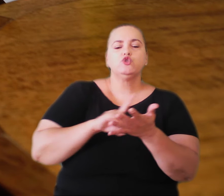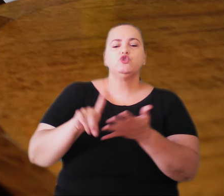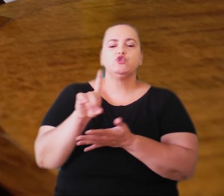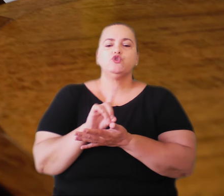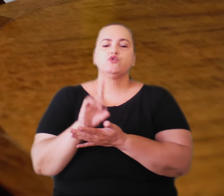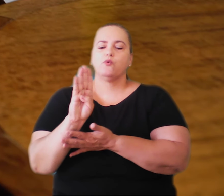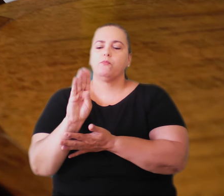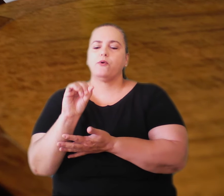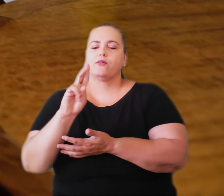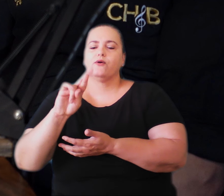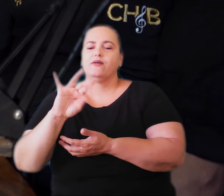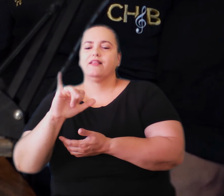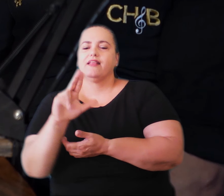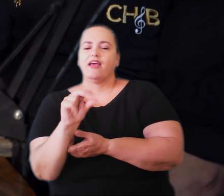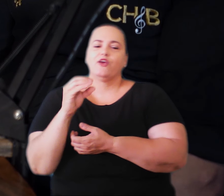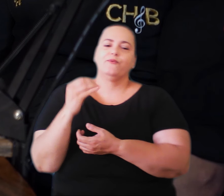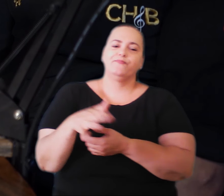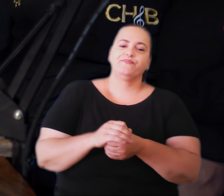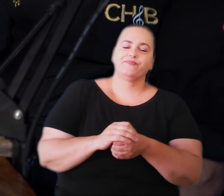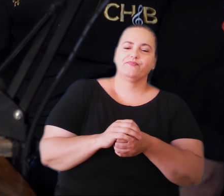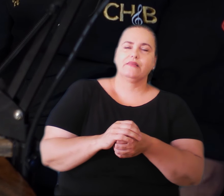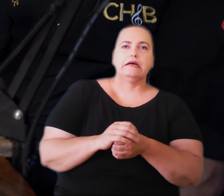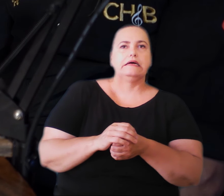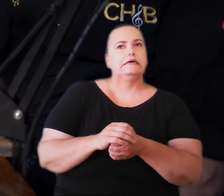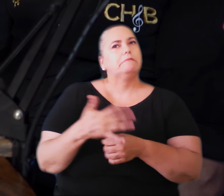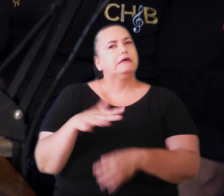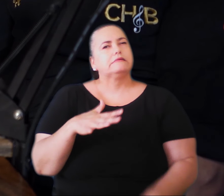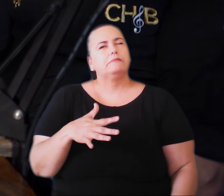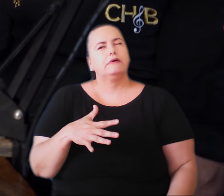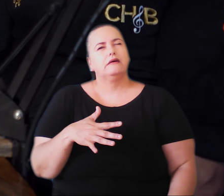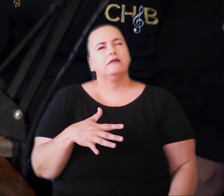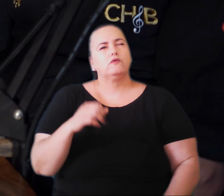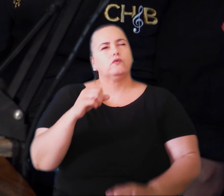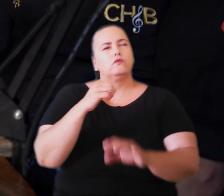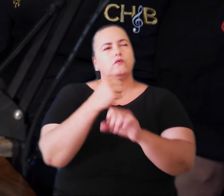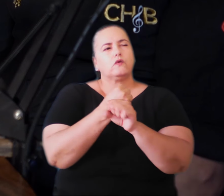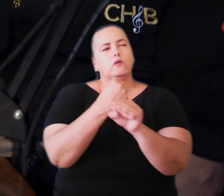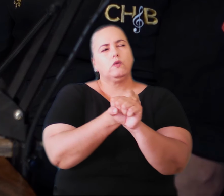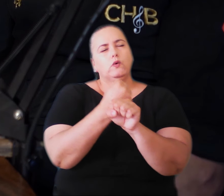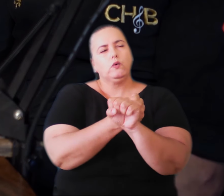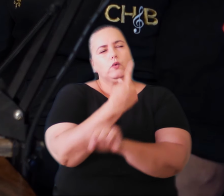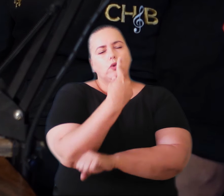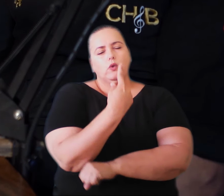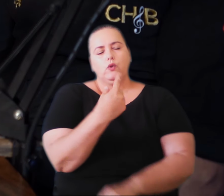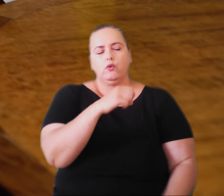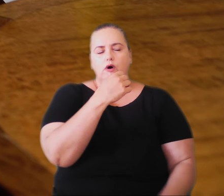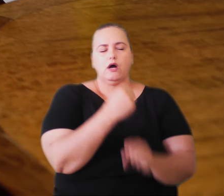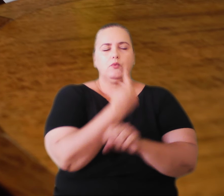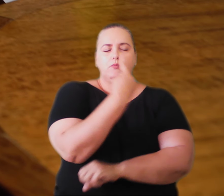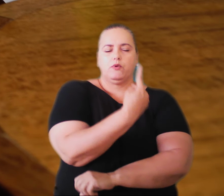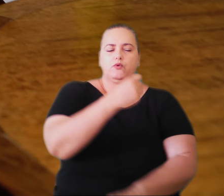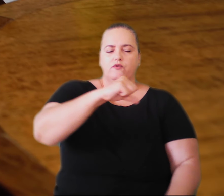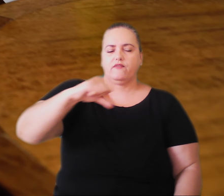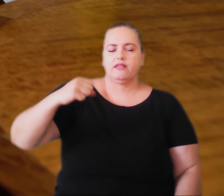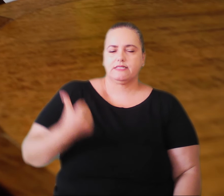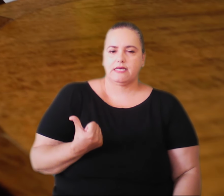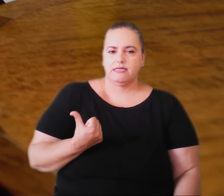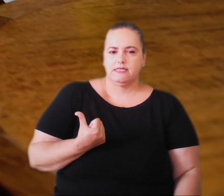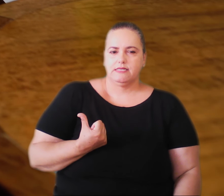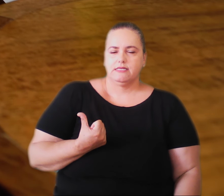lançou, lá por 96, acho que foi, não? O 11º acorde, né? O 11º,